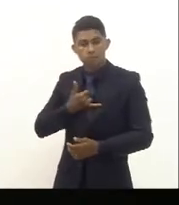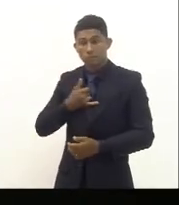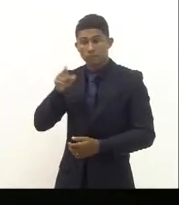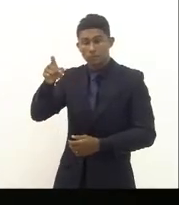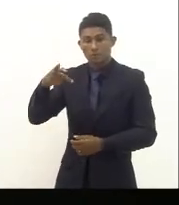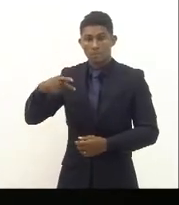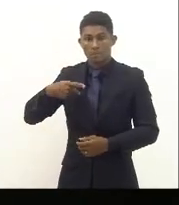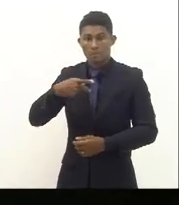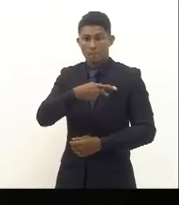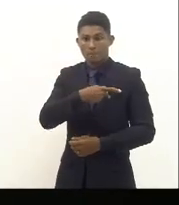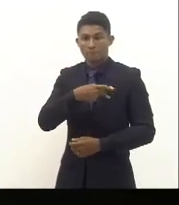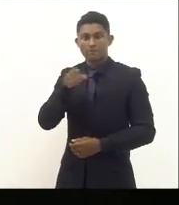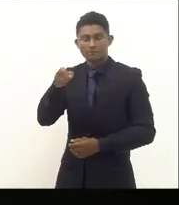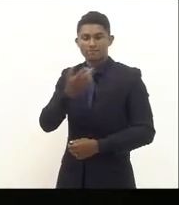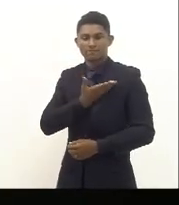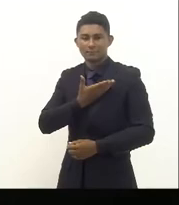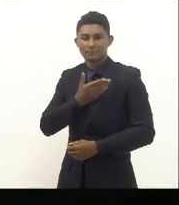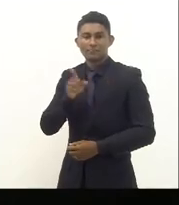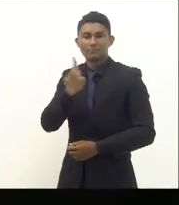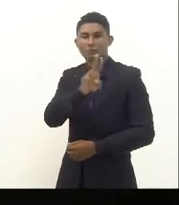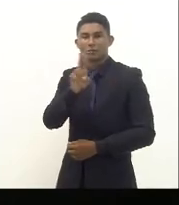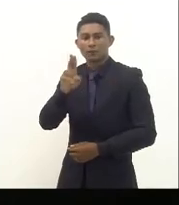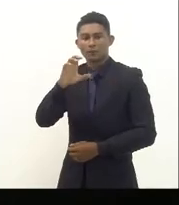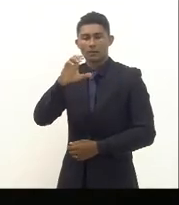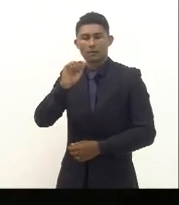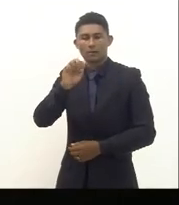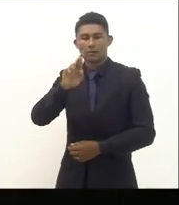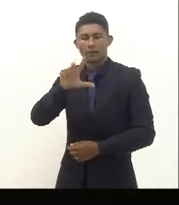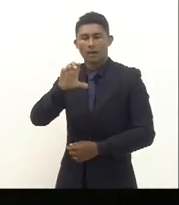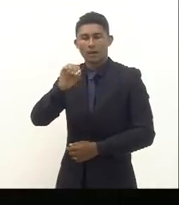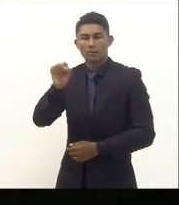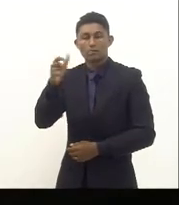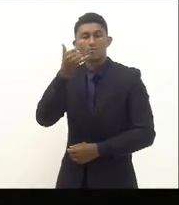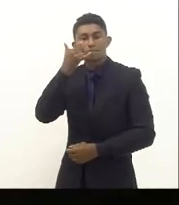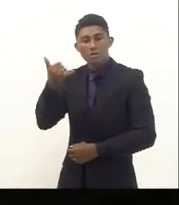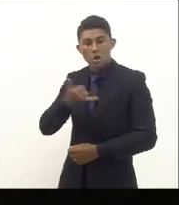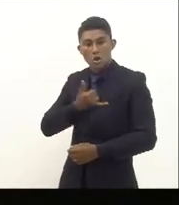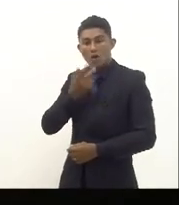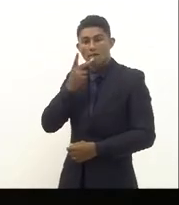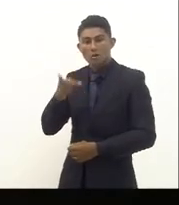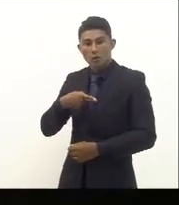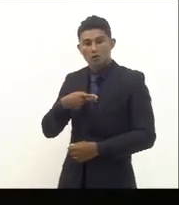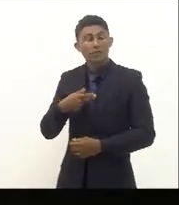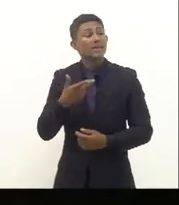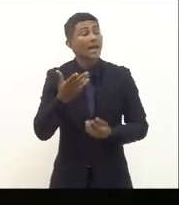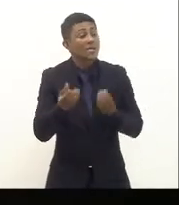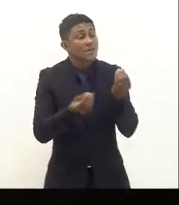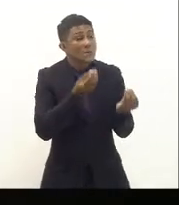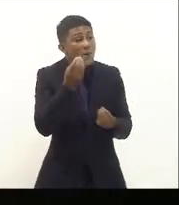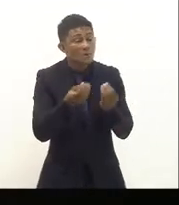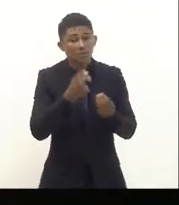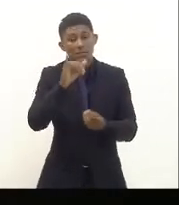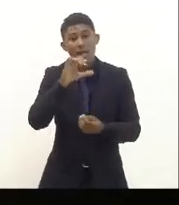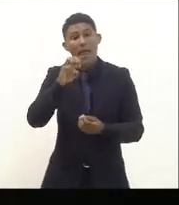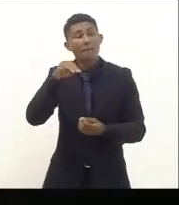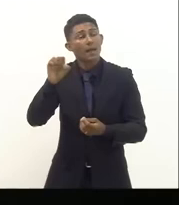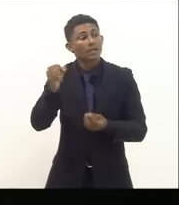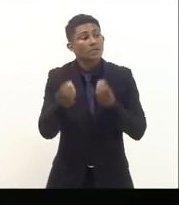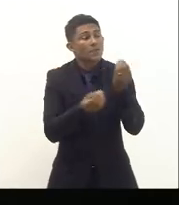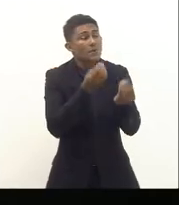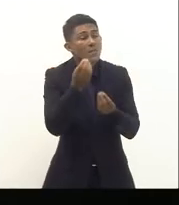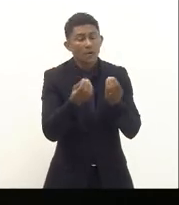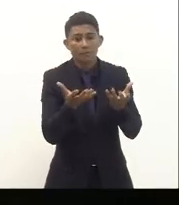pastor pastor Carlos Pedro ele me ligou hoje deputada Como está a situação do cms